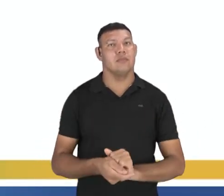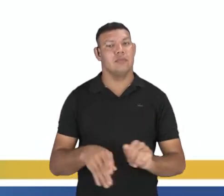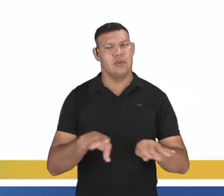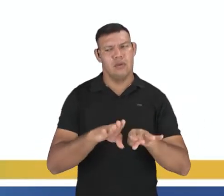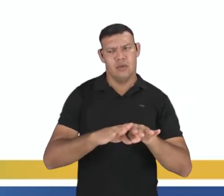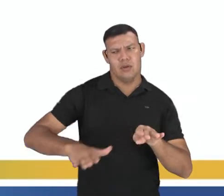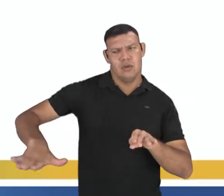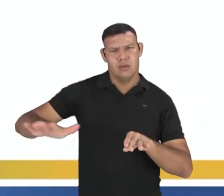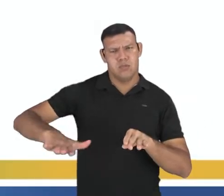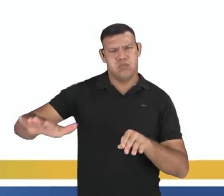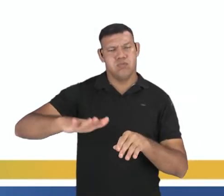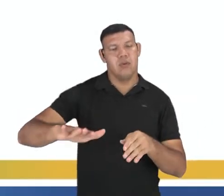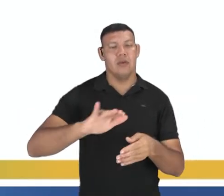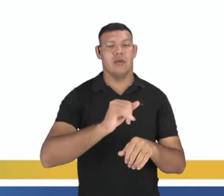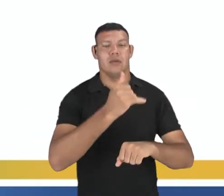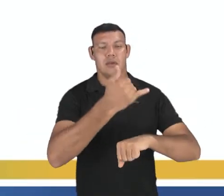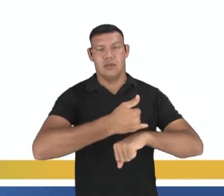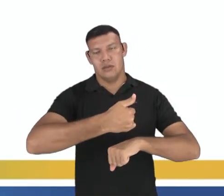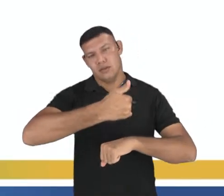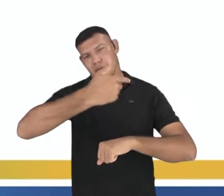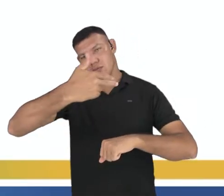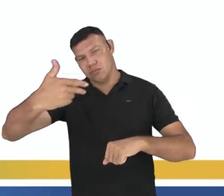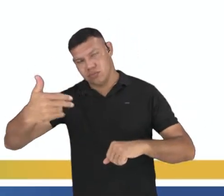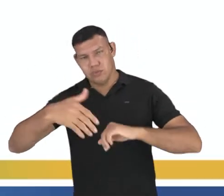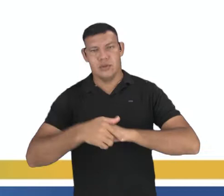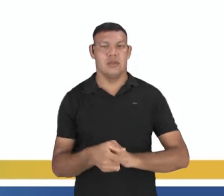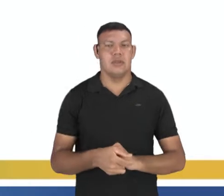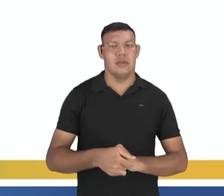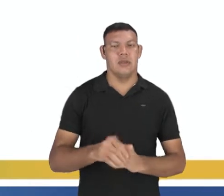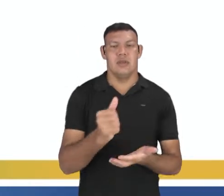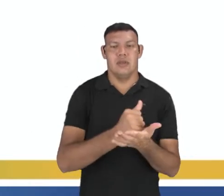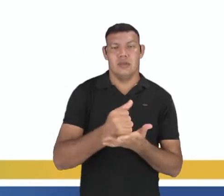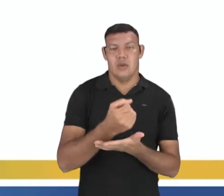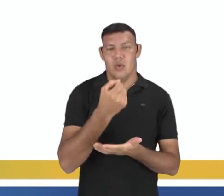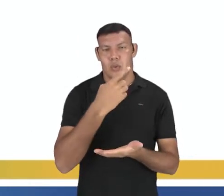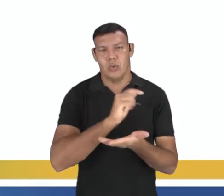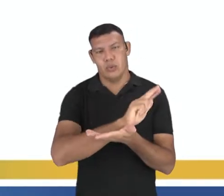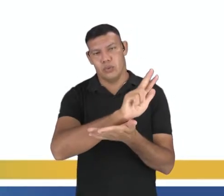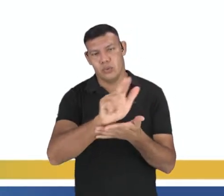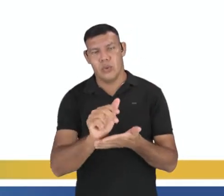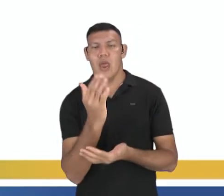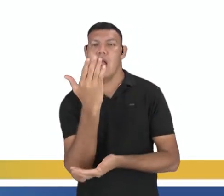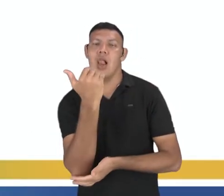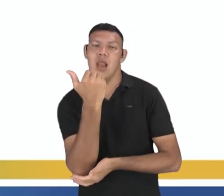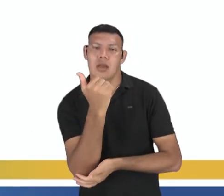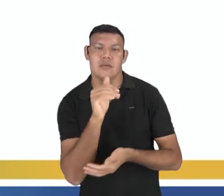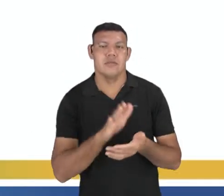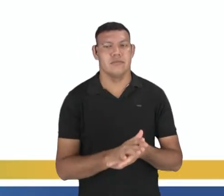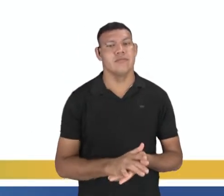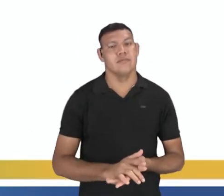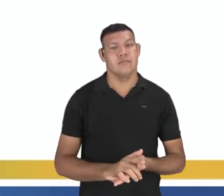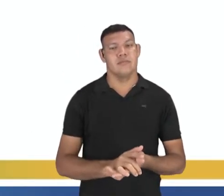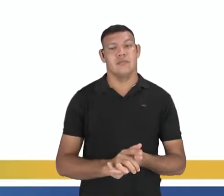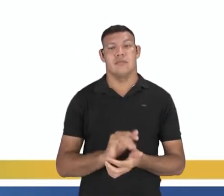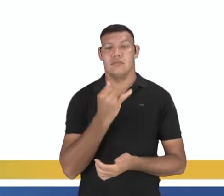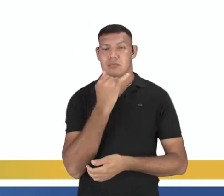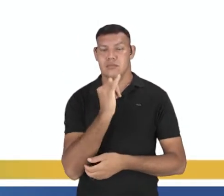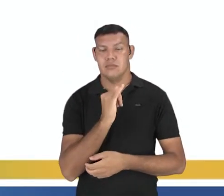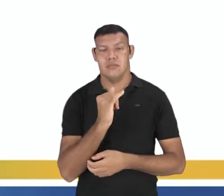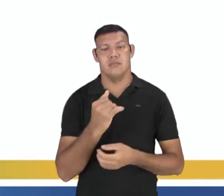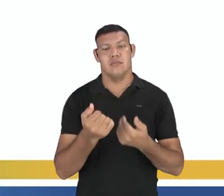mais setores siderúrgico metalúrgico o seu tico alimentício eletrônico